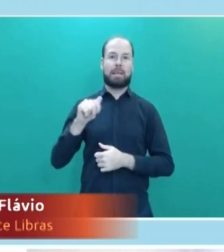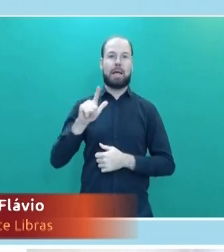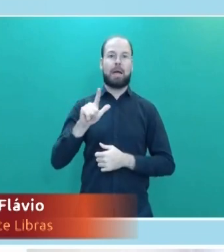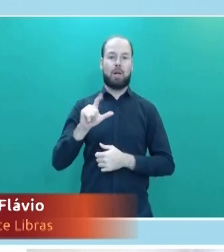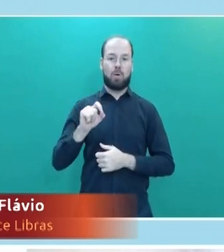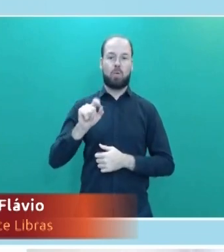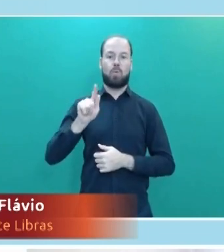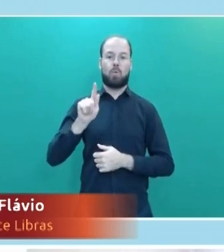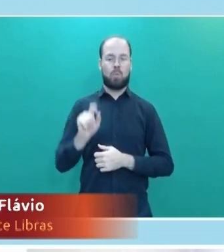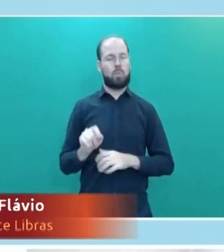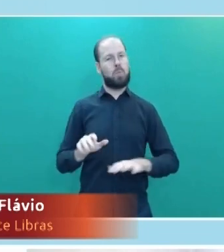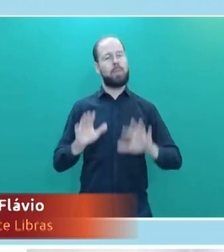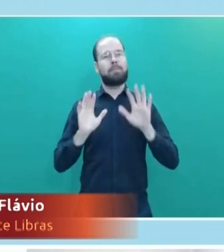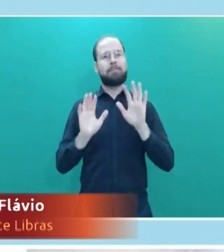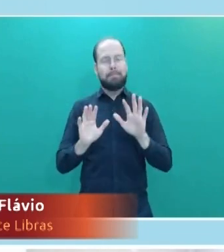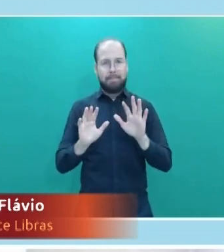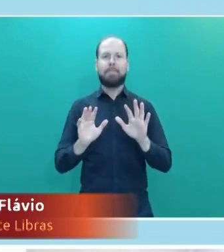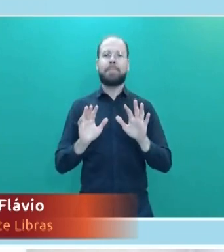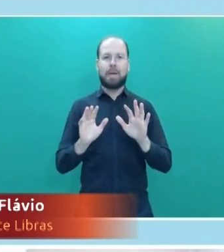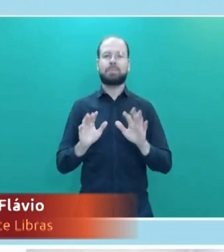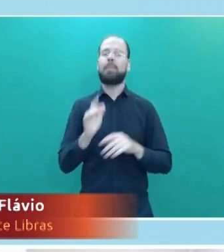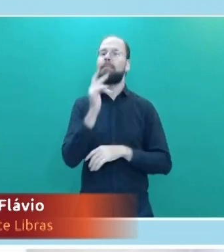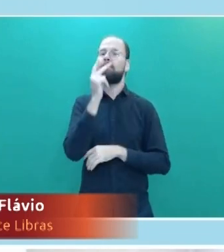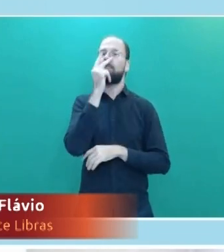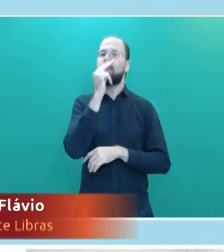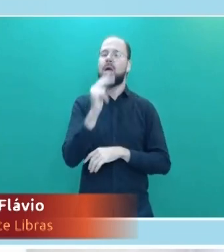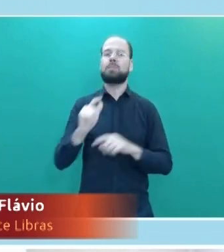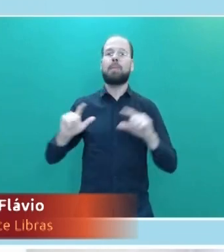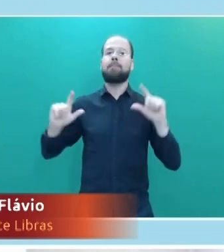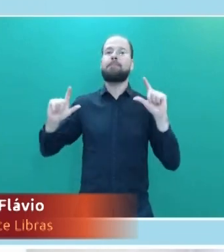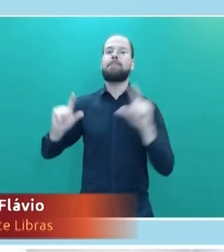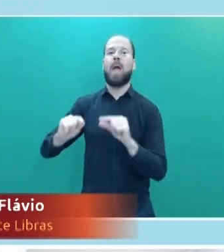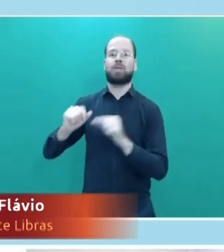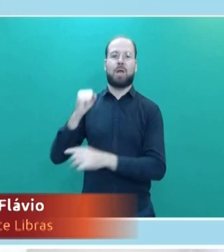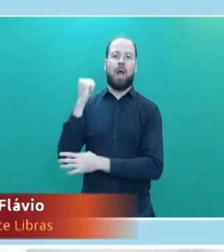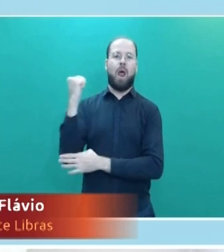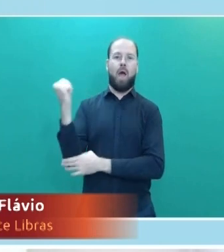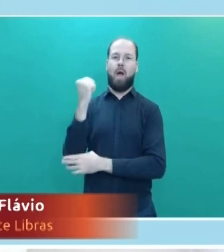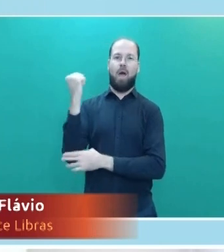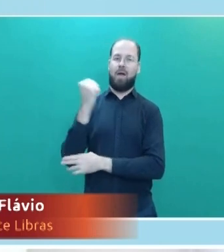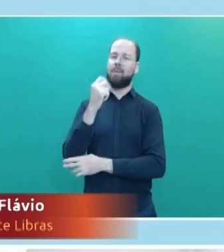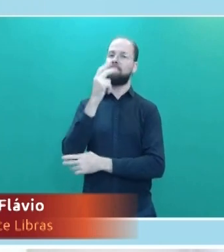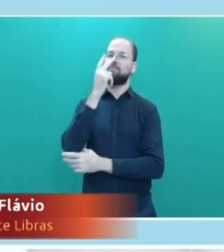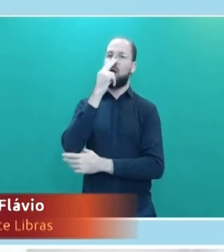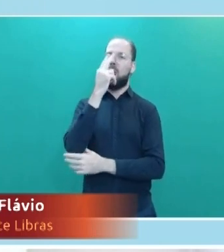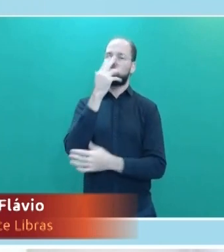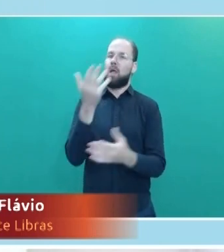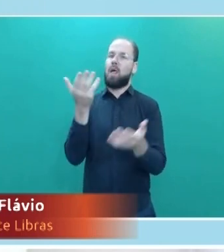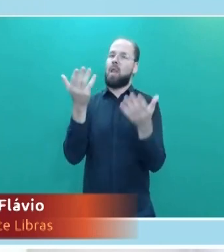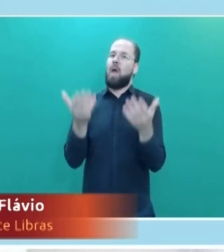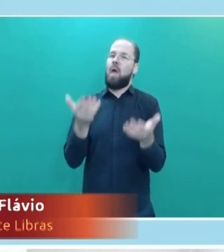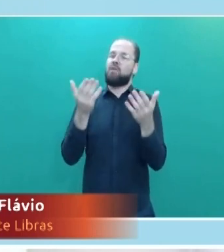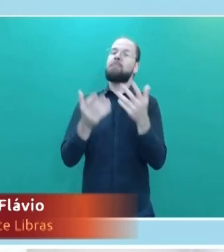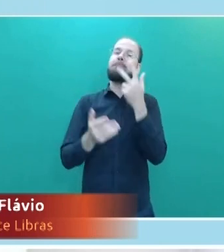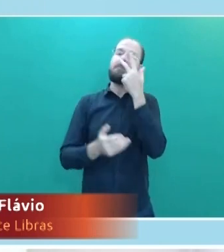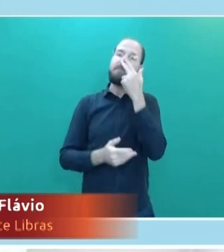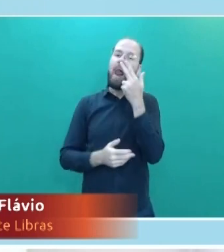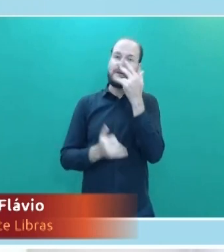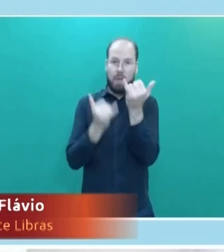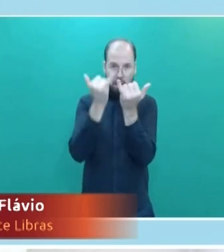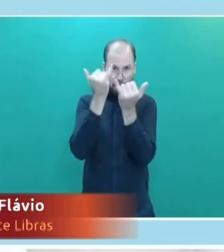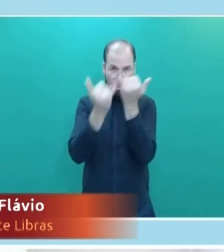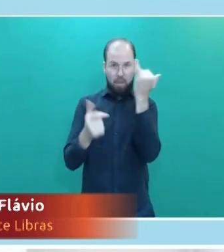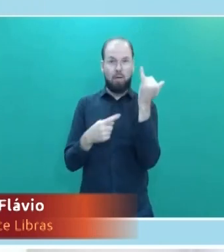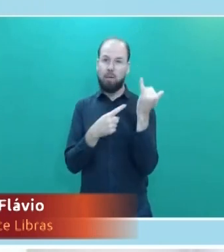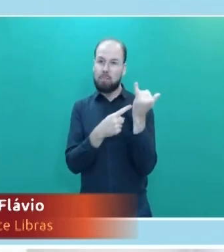uma certa maneira diminui a gravidade, como se não fosse, né?